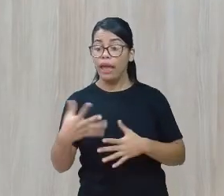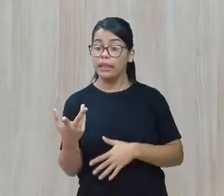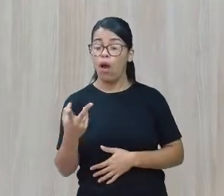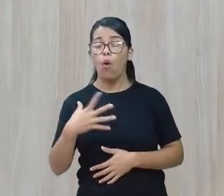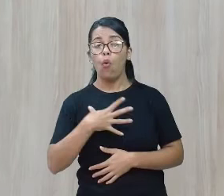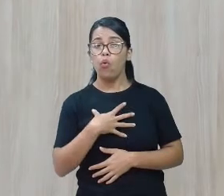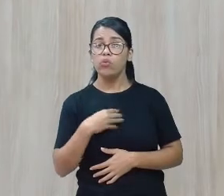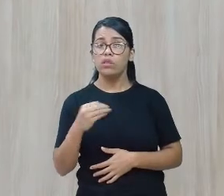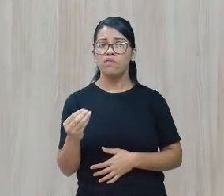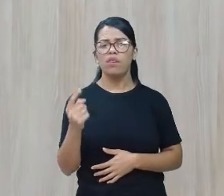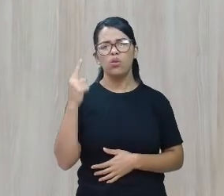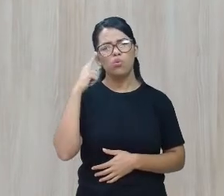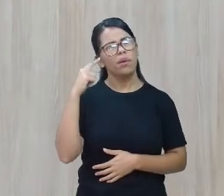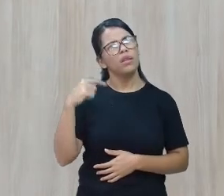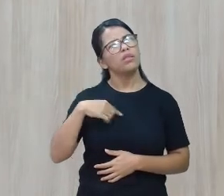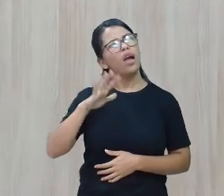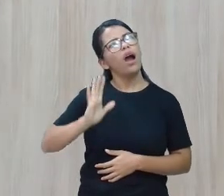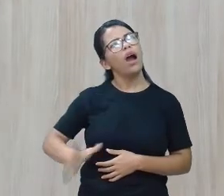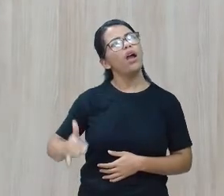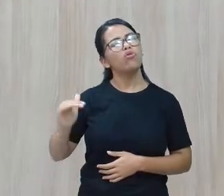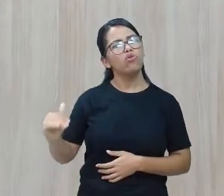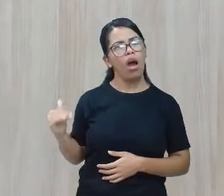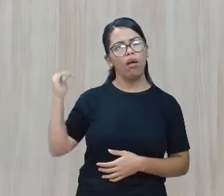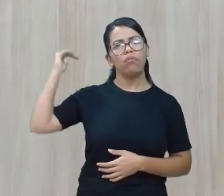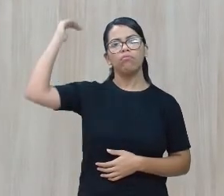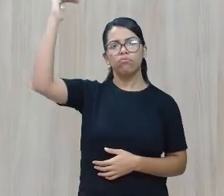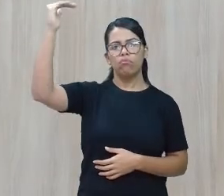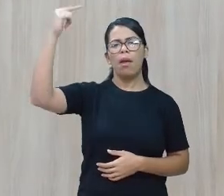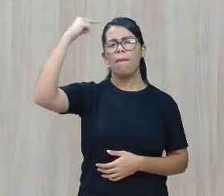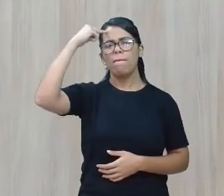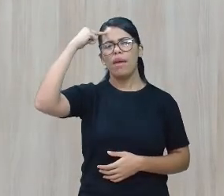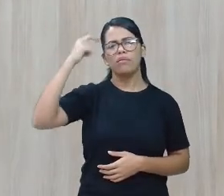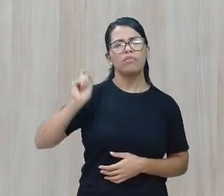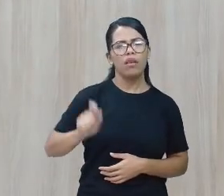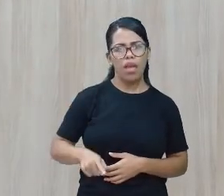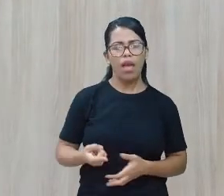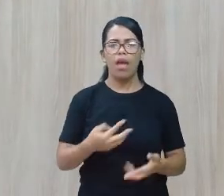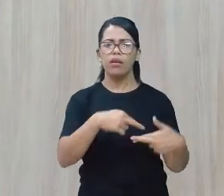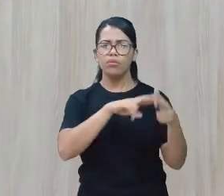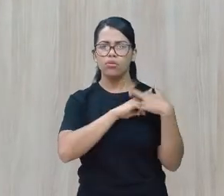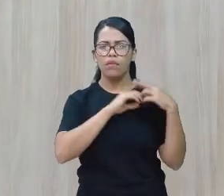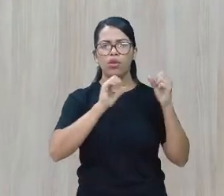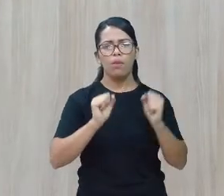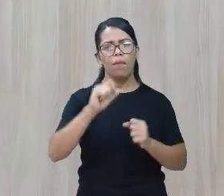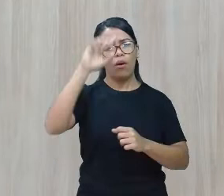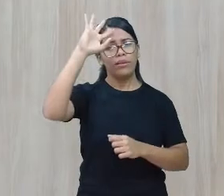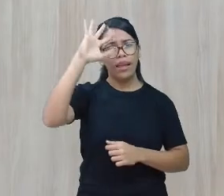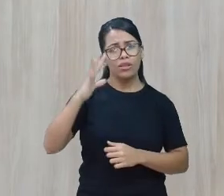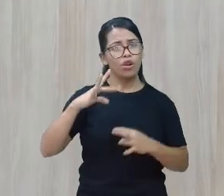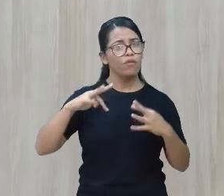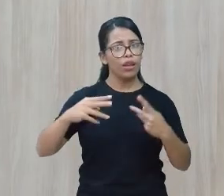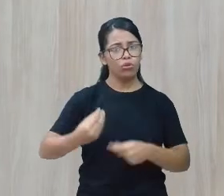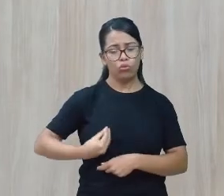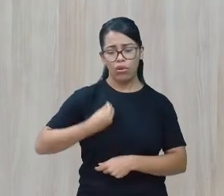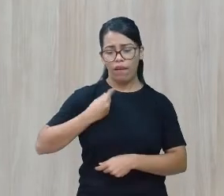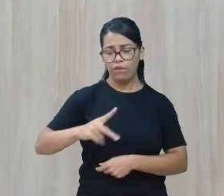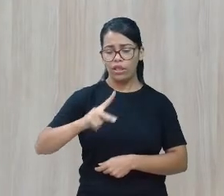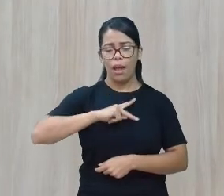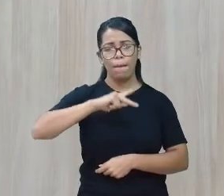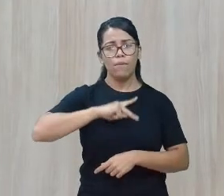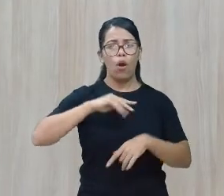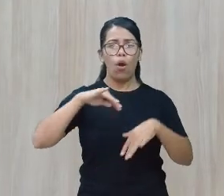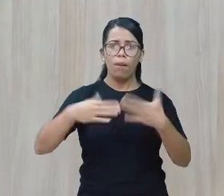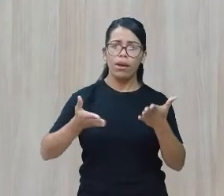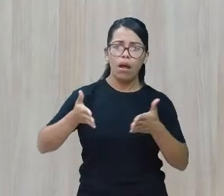quase adultos, achando que são responsáveis e que podem decidir a sua vida, e aí eles tomam outro